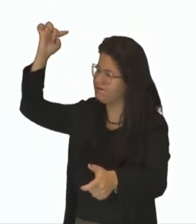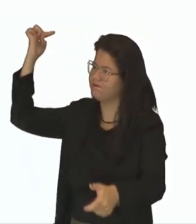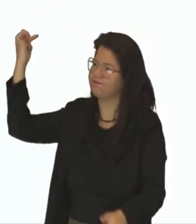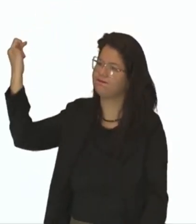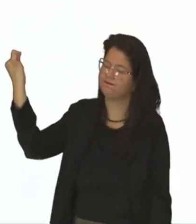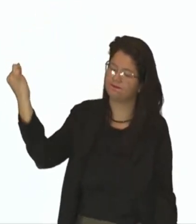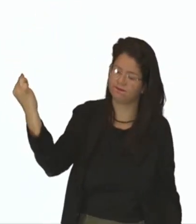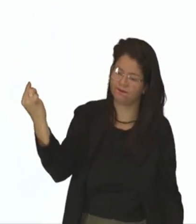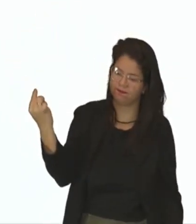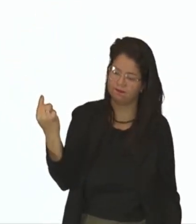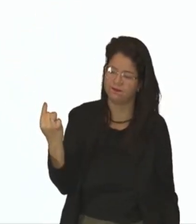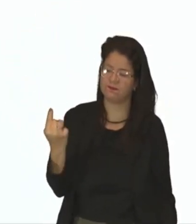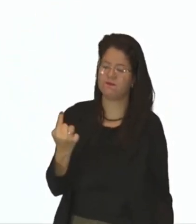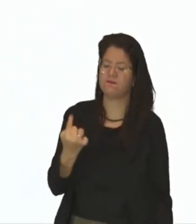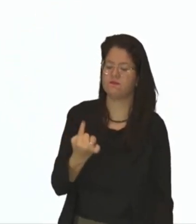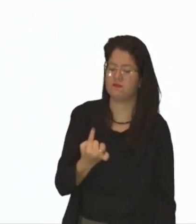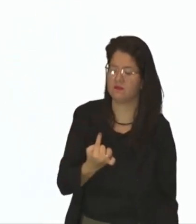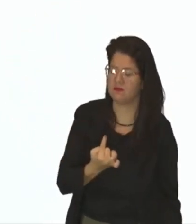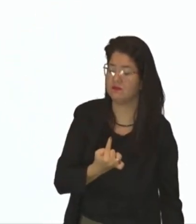da